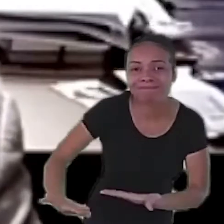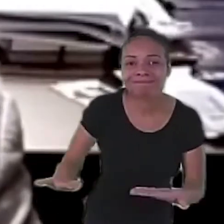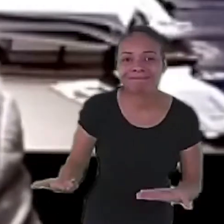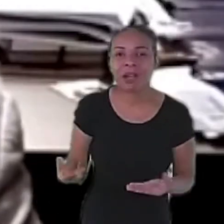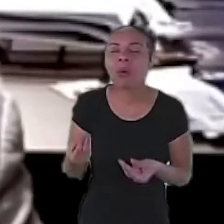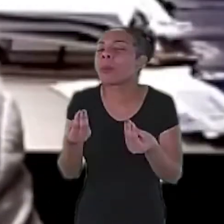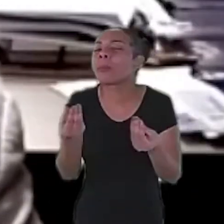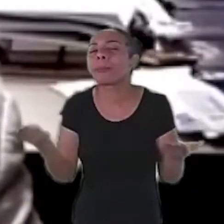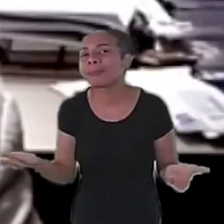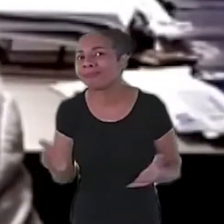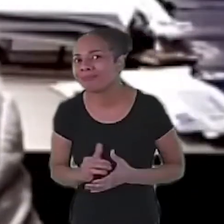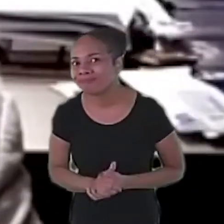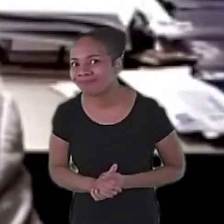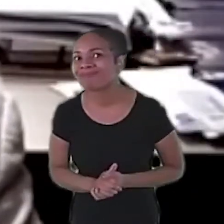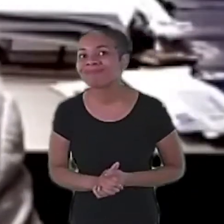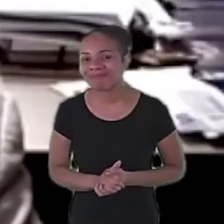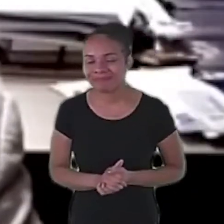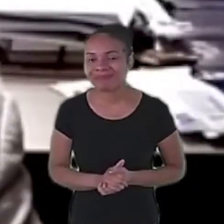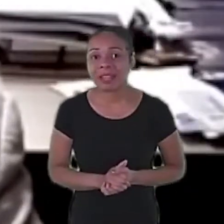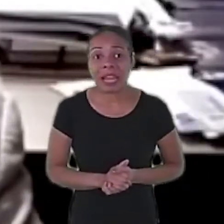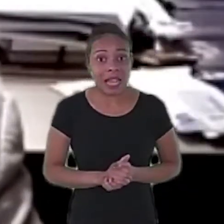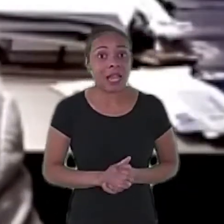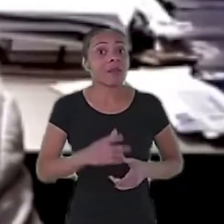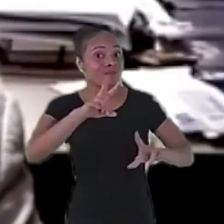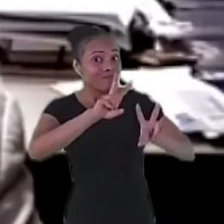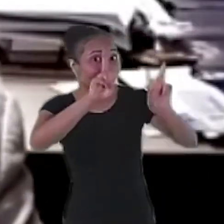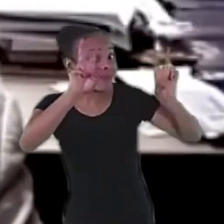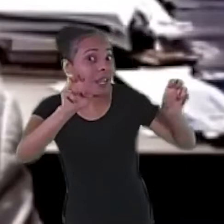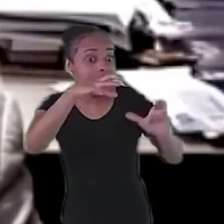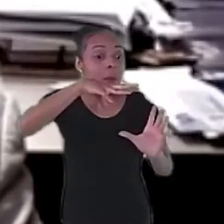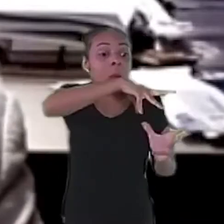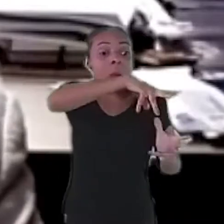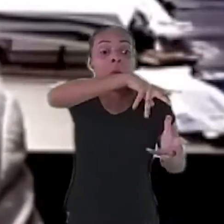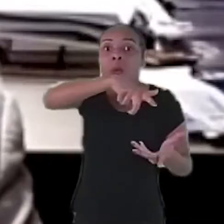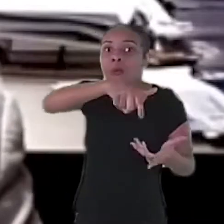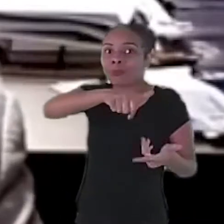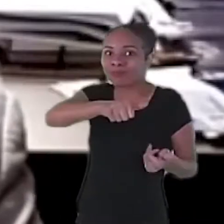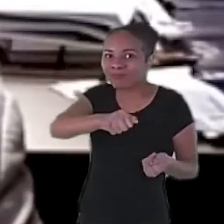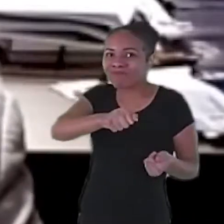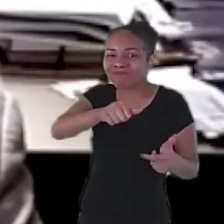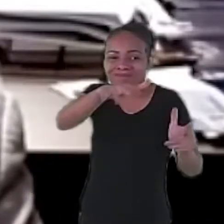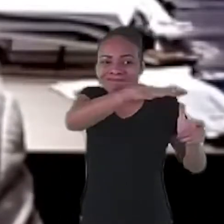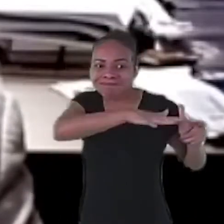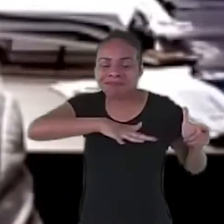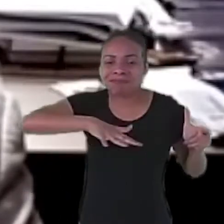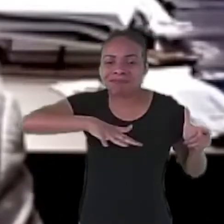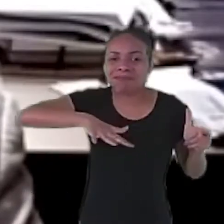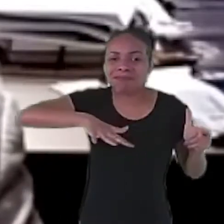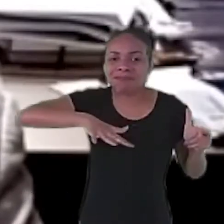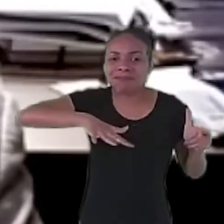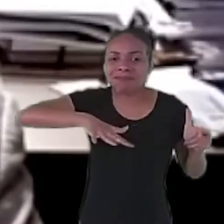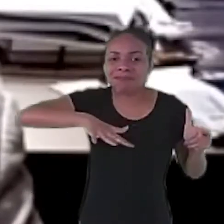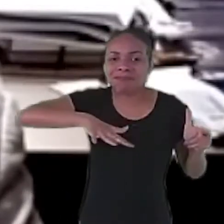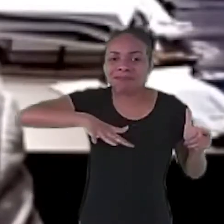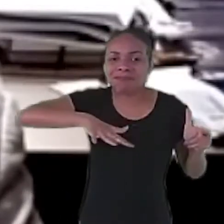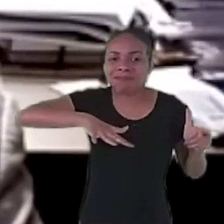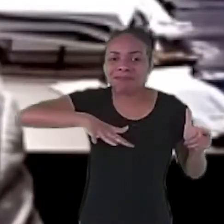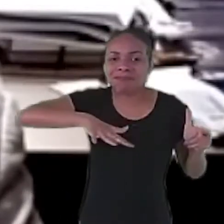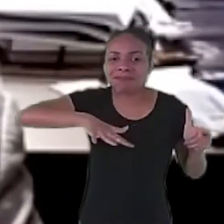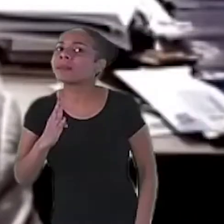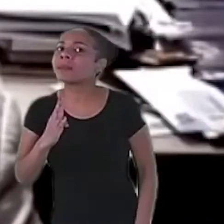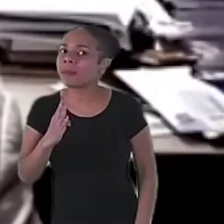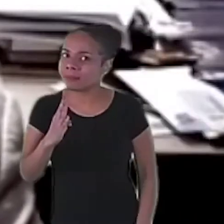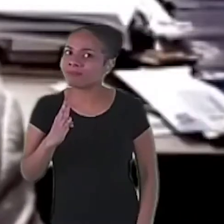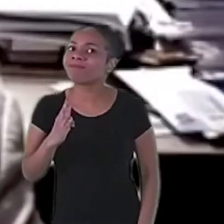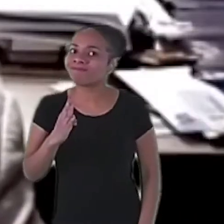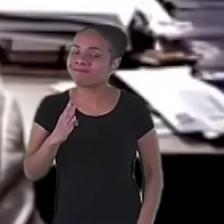A Europa está debatendo com isso, a Ásia está debatendo, toda a América Latina. e no Brasil isso tem sido uma questão recorrente nos